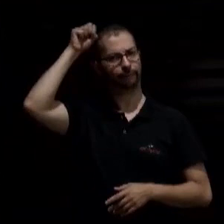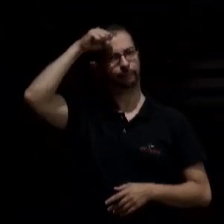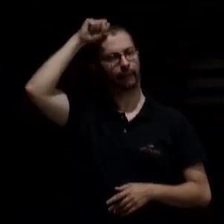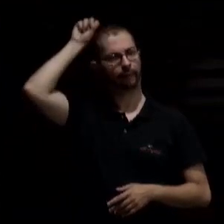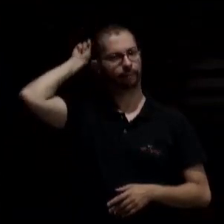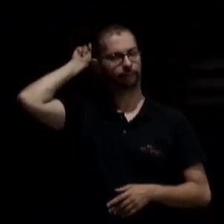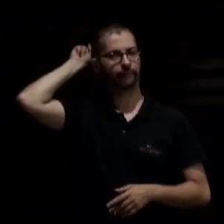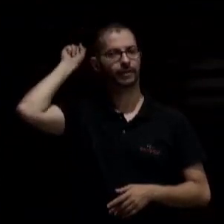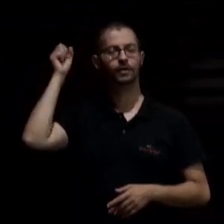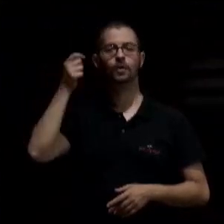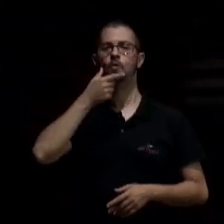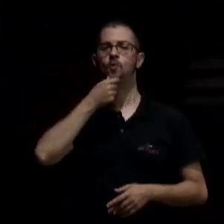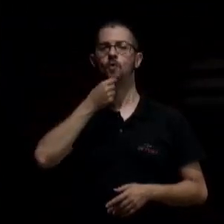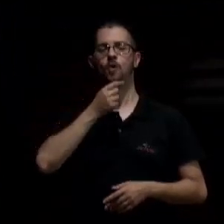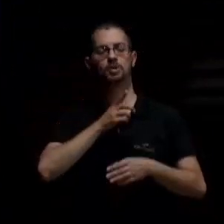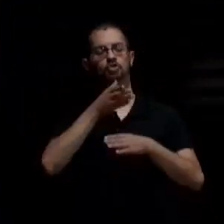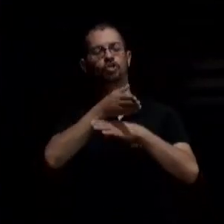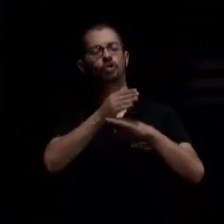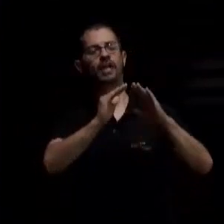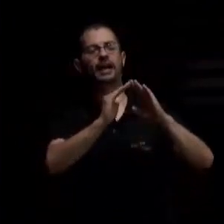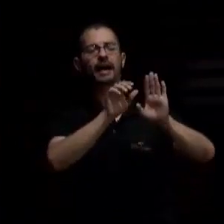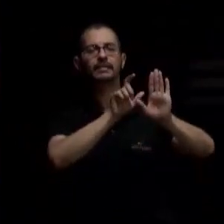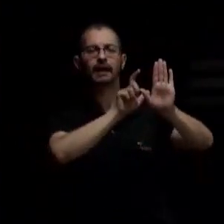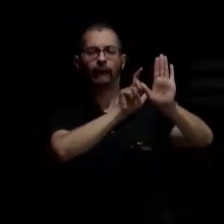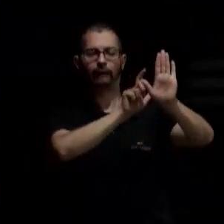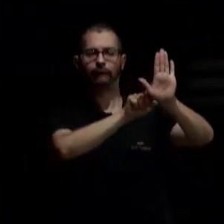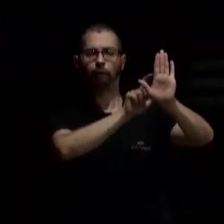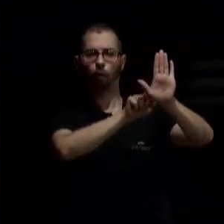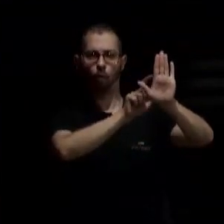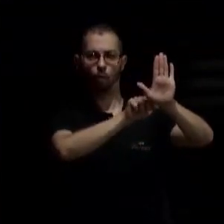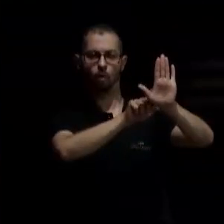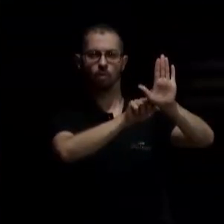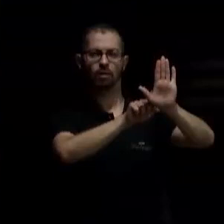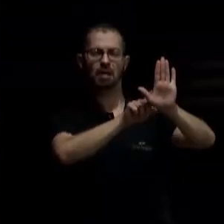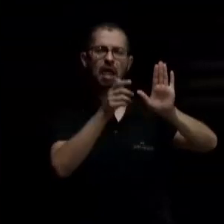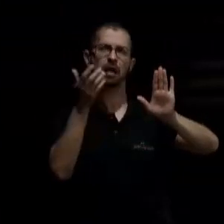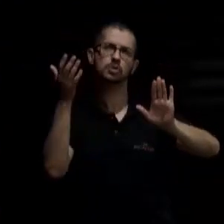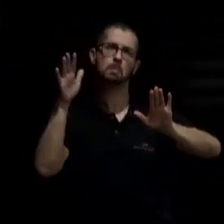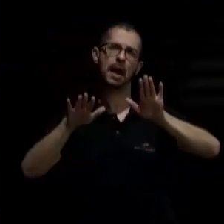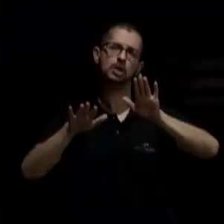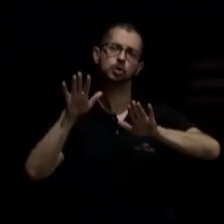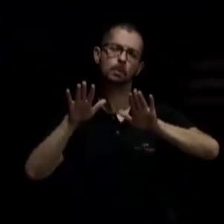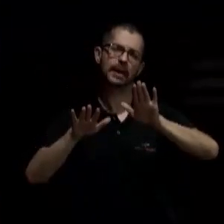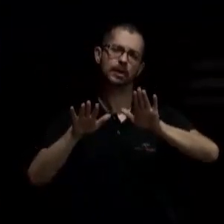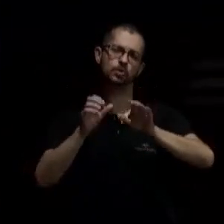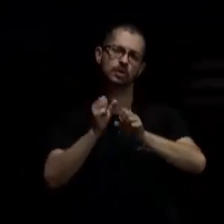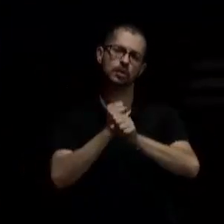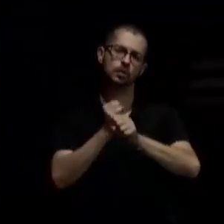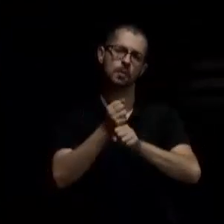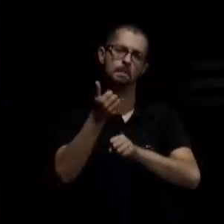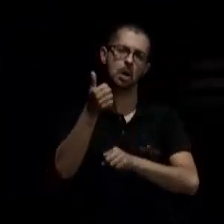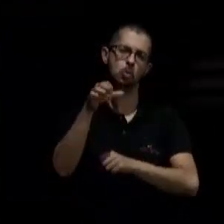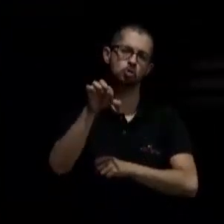Ele chegou numa casa, tocou na casa, isto é, lá pelos anos de 1900 e